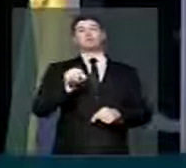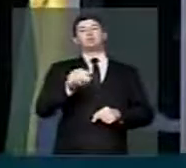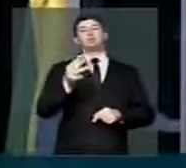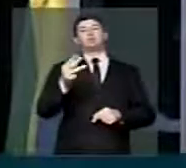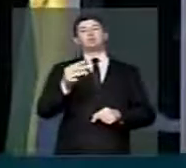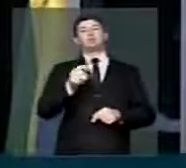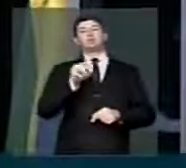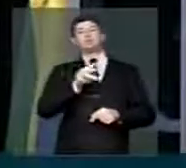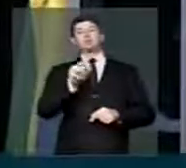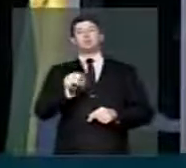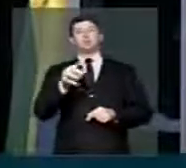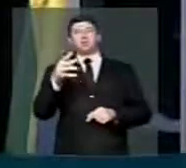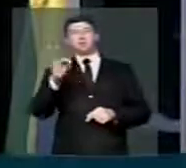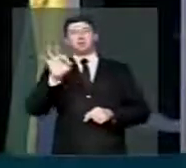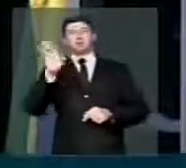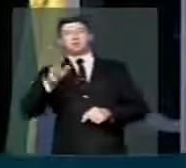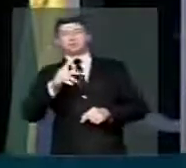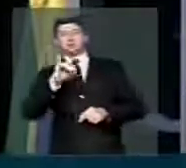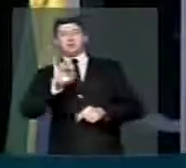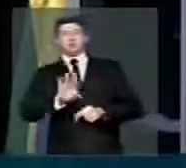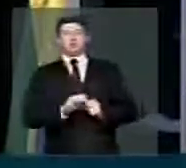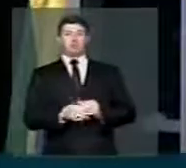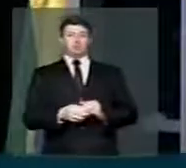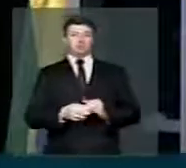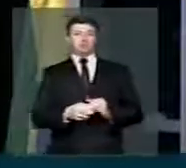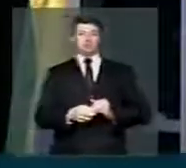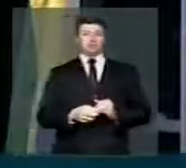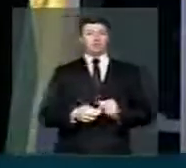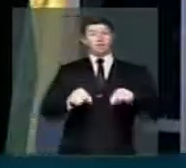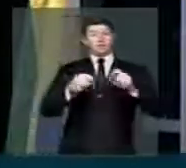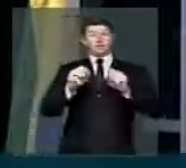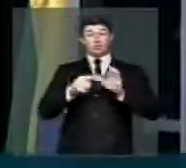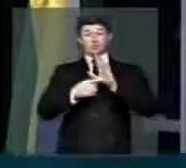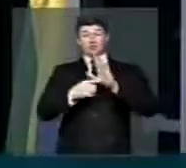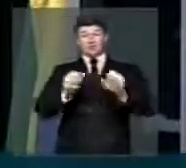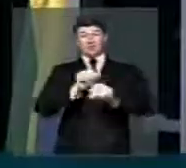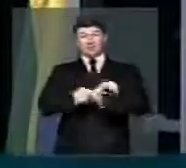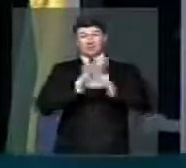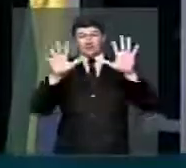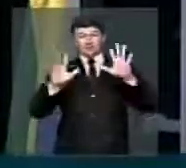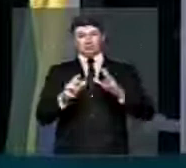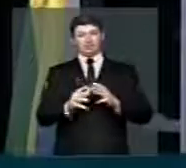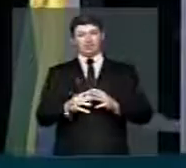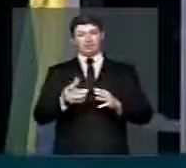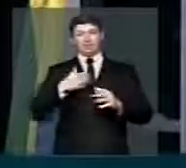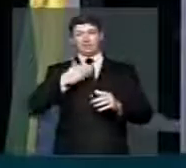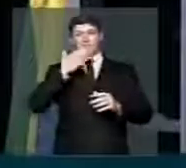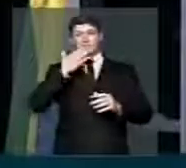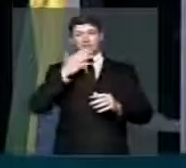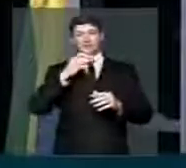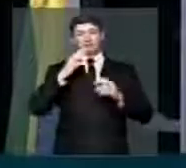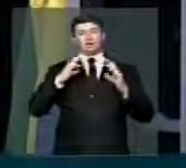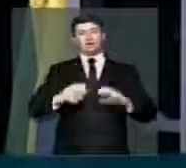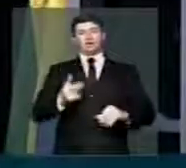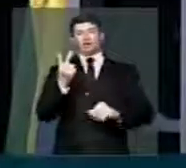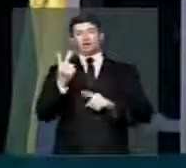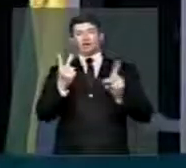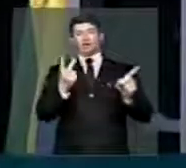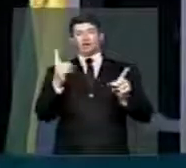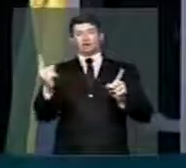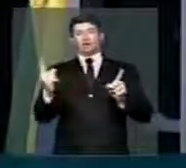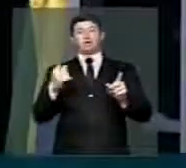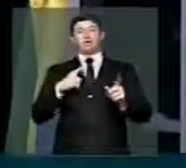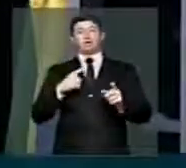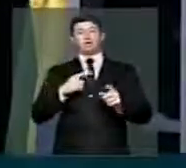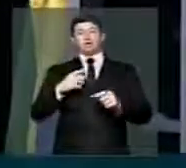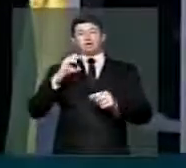3,3%, 3,4% do PIB, o que mostra claramente que temos dois tipos de cidadão, de primeira e de